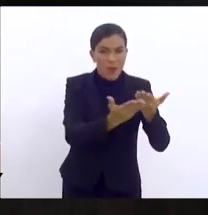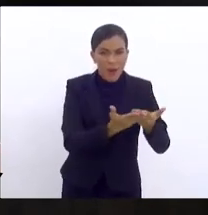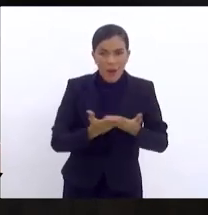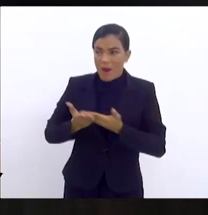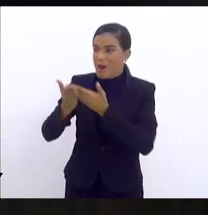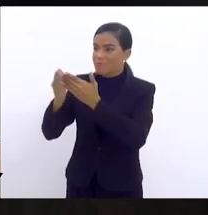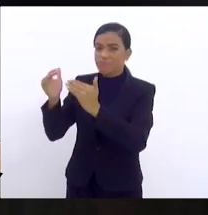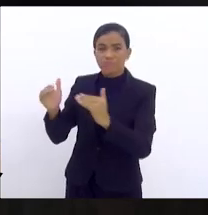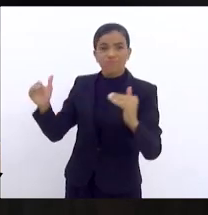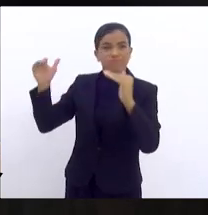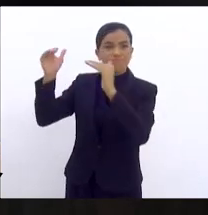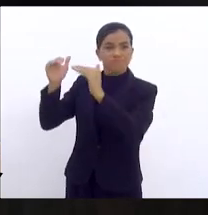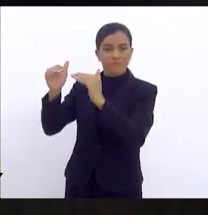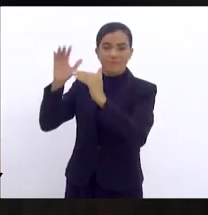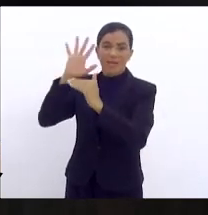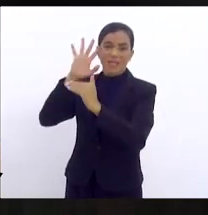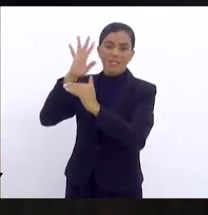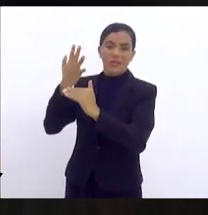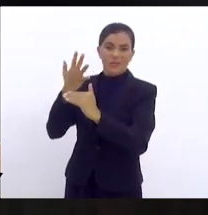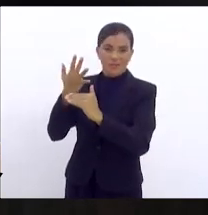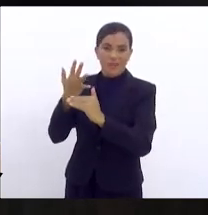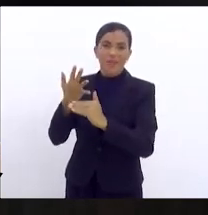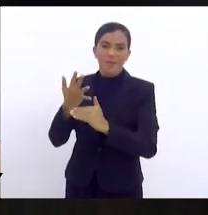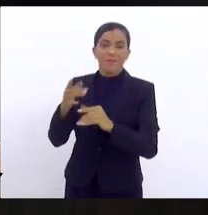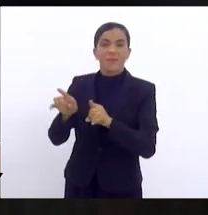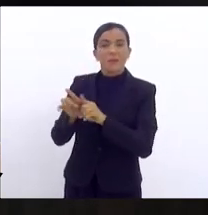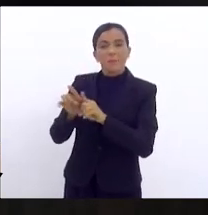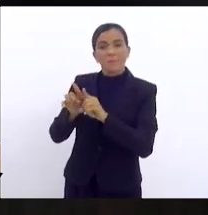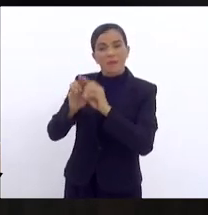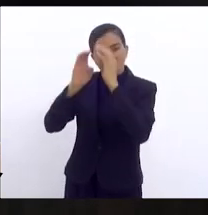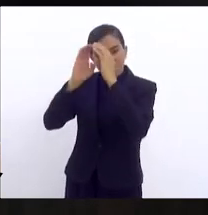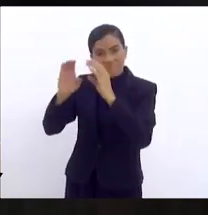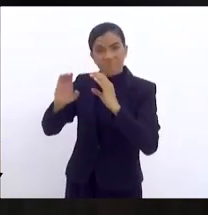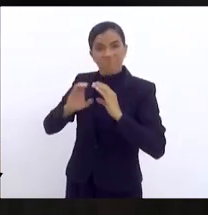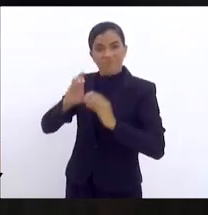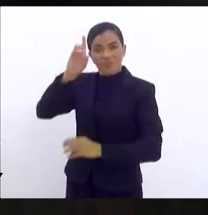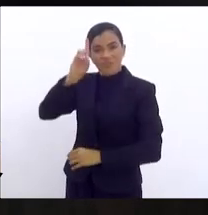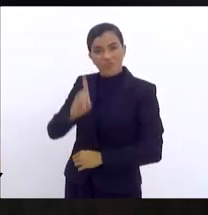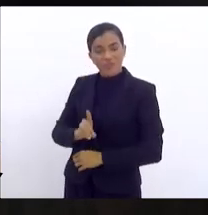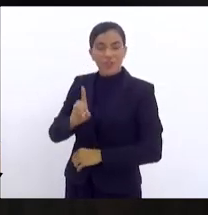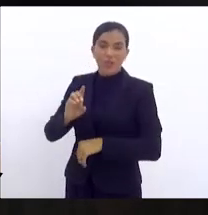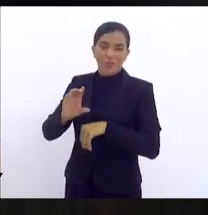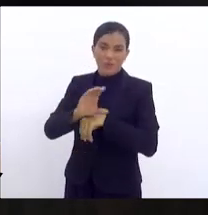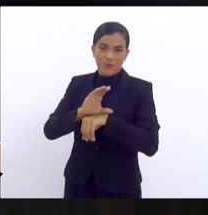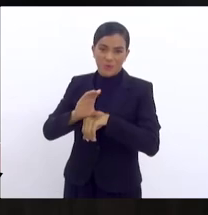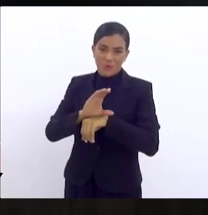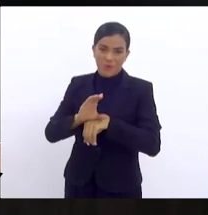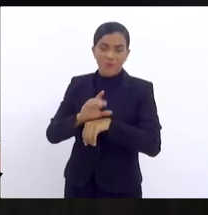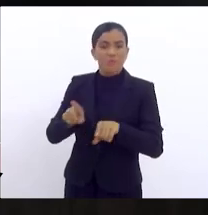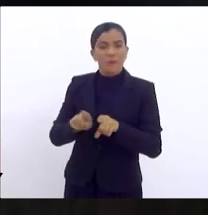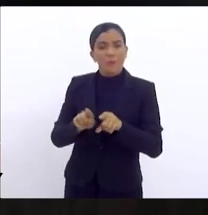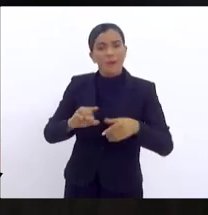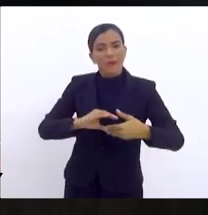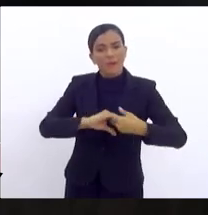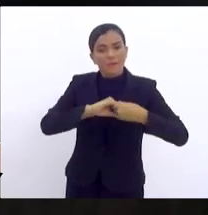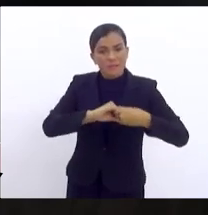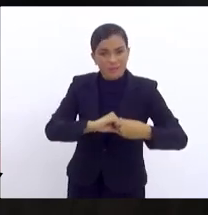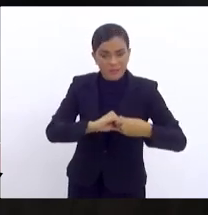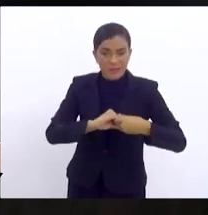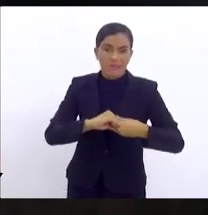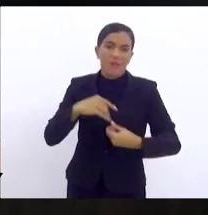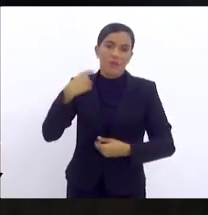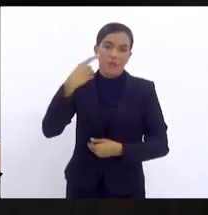competentes para que possa realmente fazer valer o seu direito constitucional então também quero saudar aqui o Dr